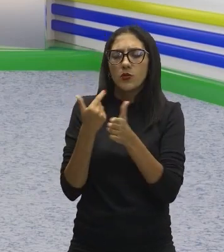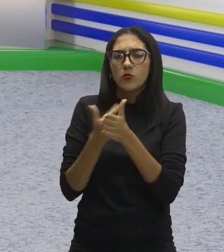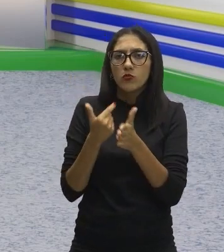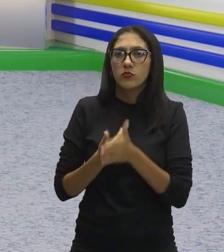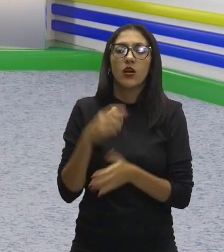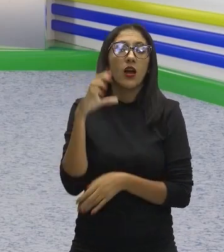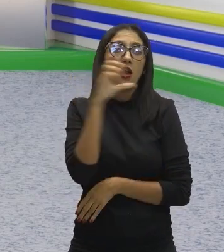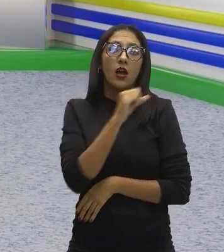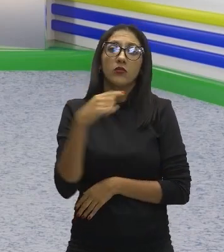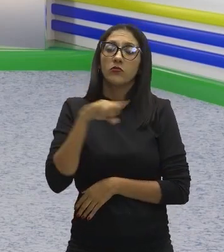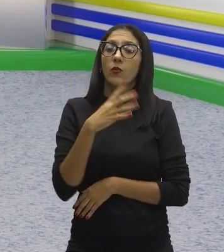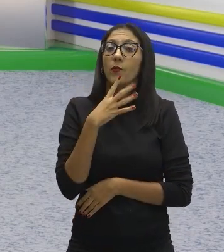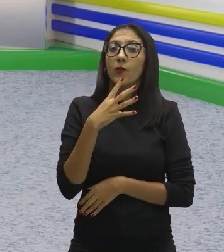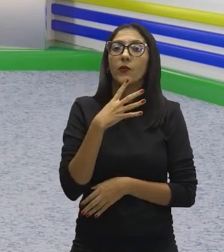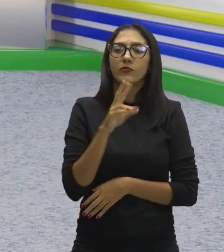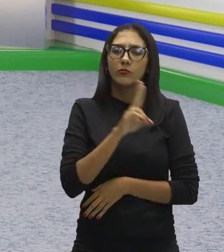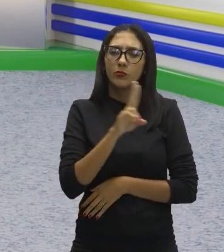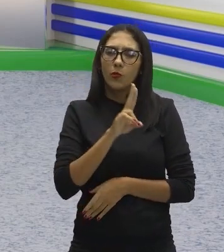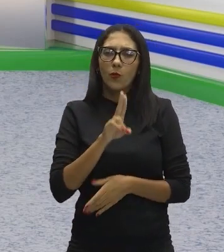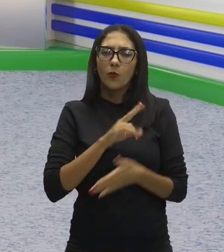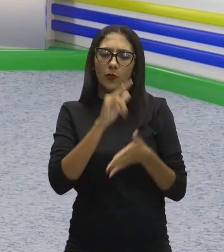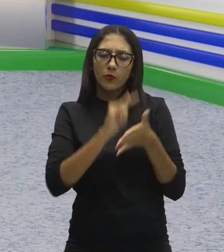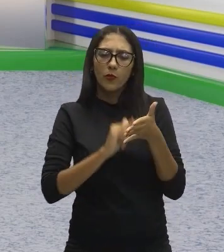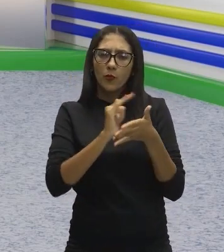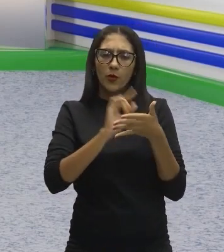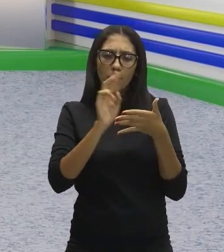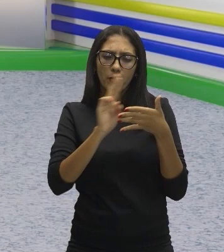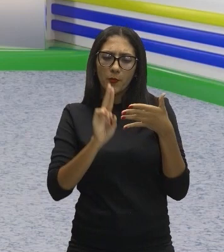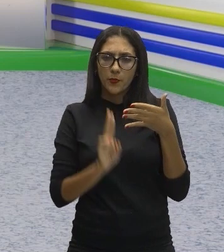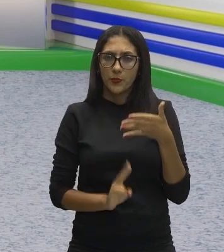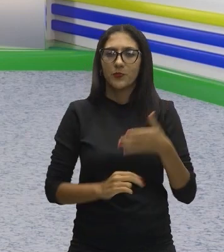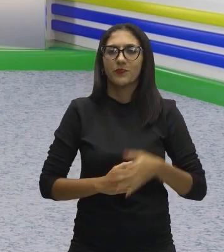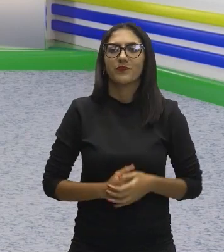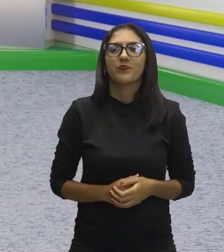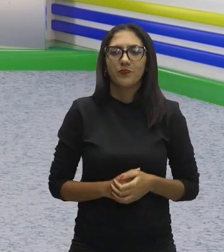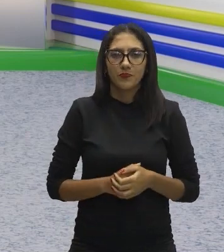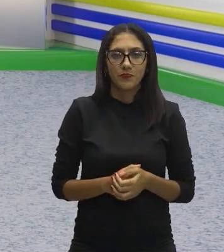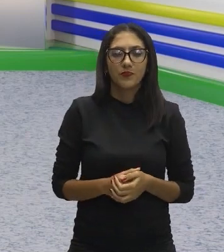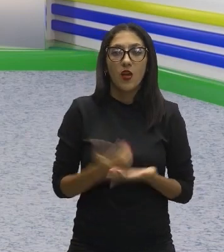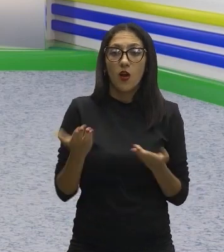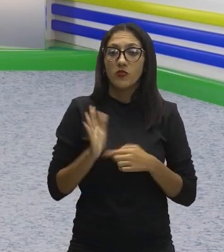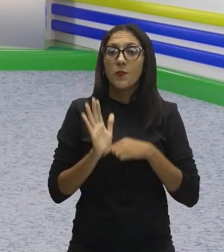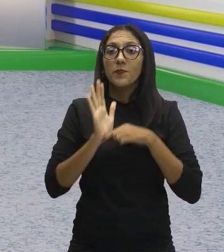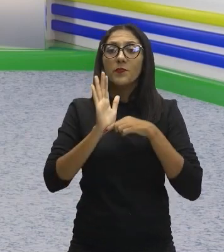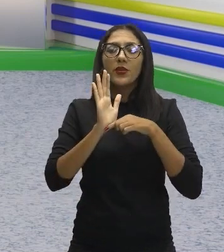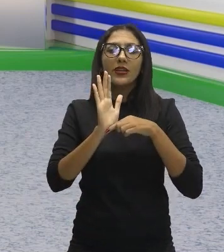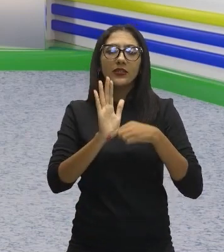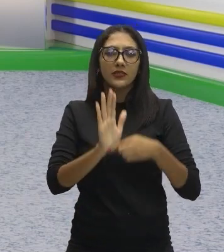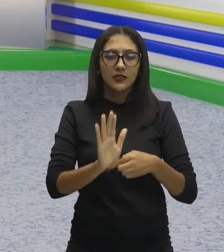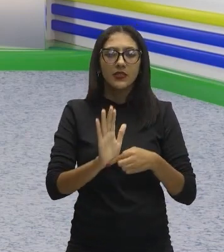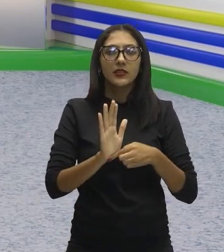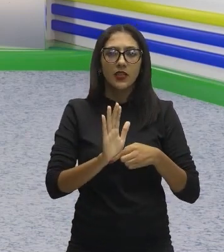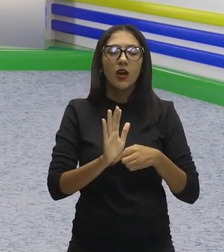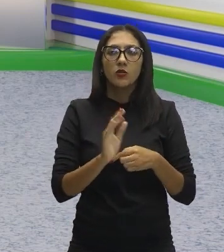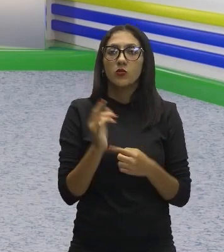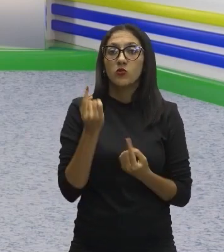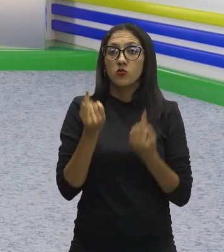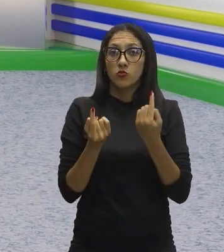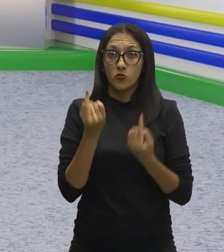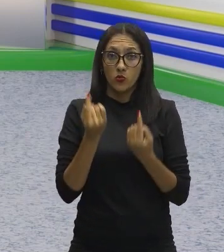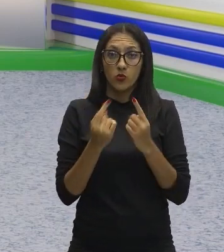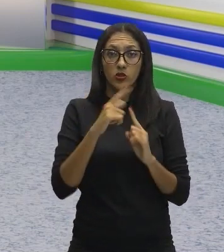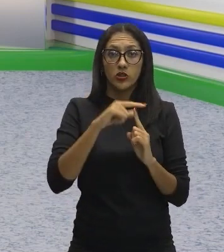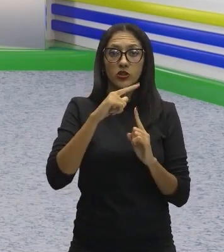gente conhecer esses documentos. E a gente vai mostrar aqui, enfatizar essa diferença entre um plano de aula síncrona, né, e uma